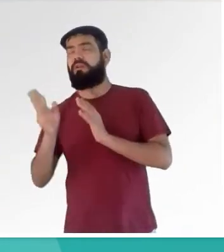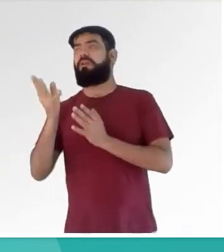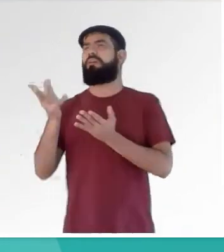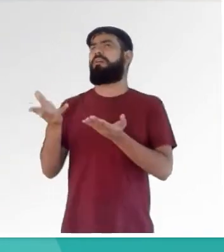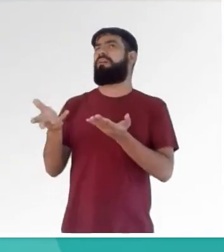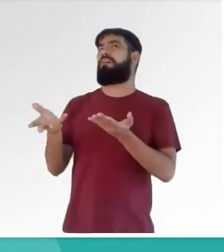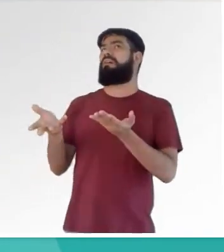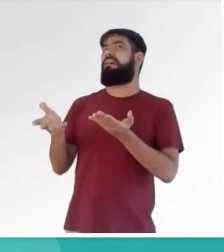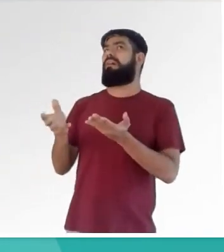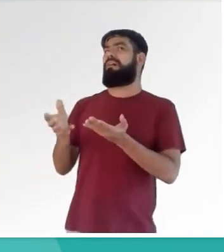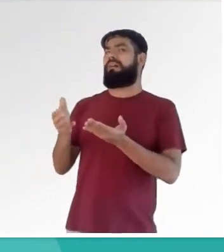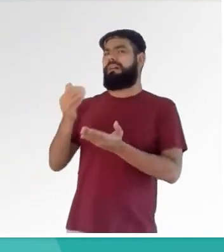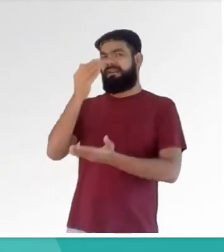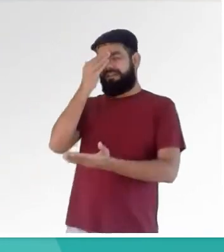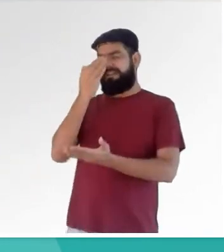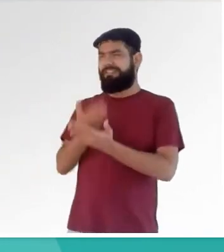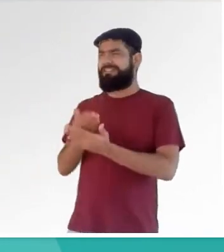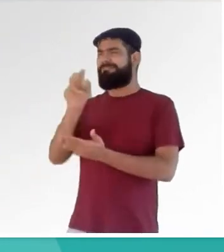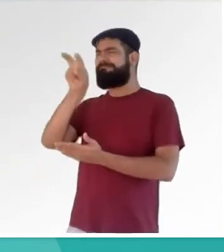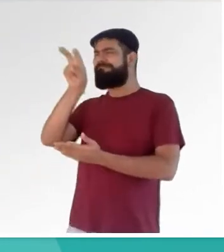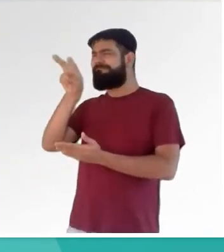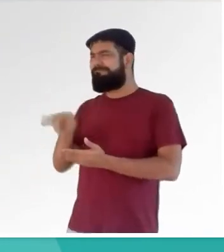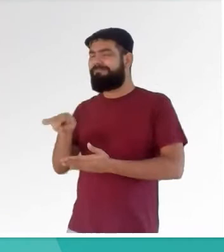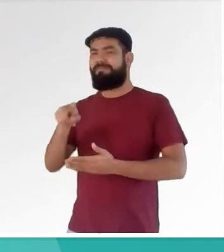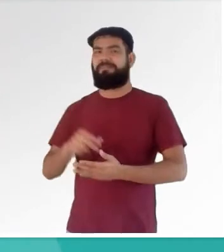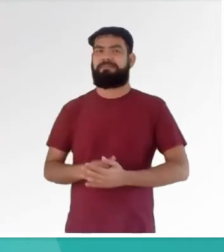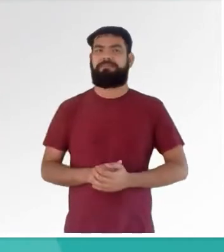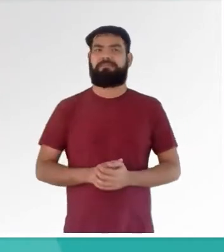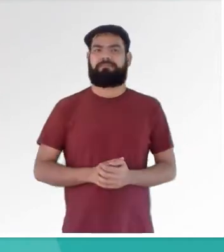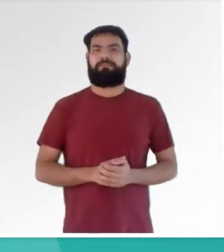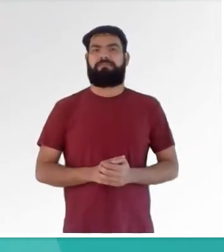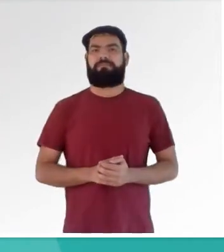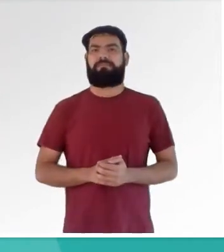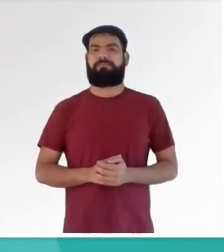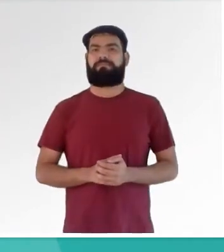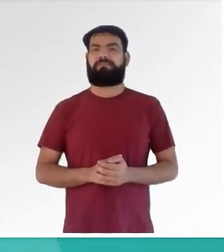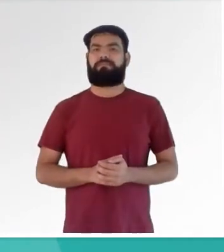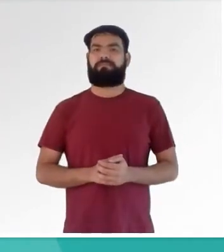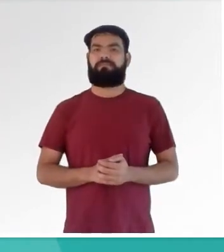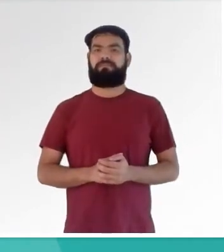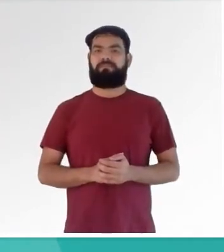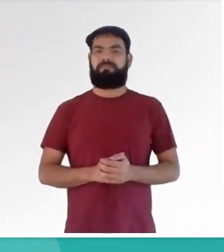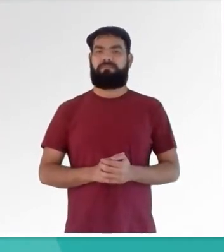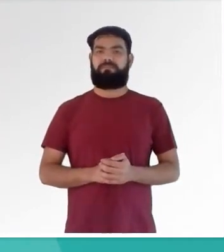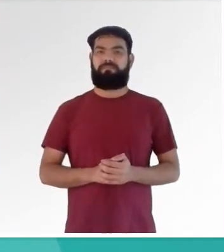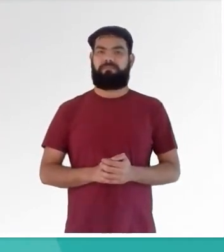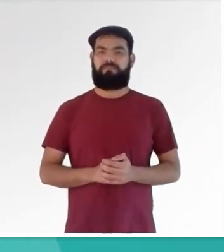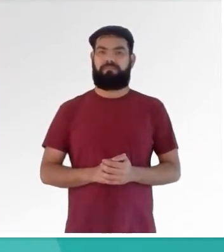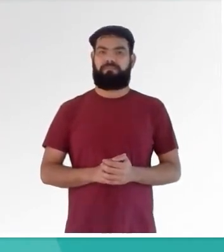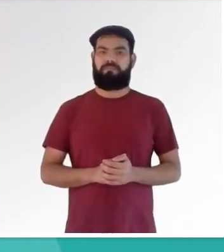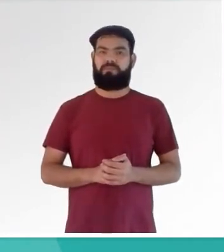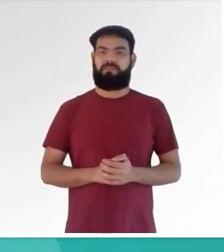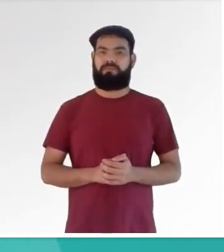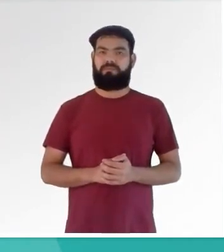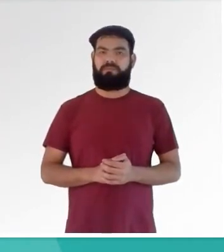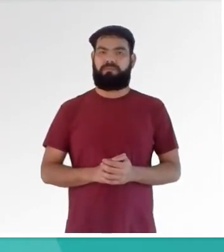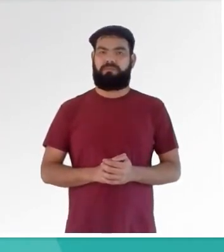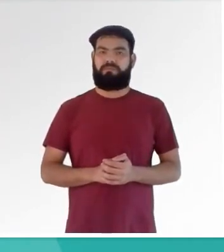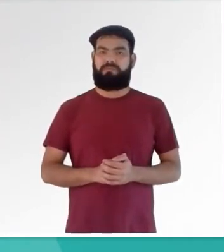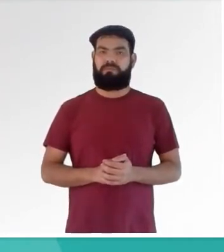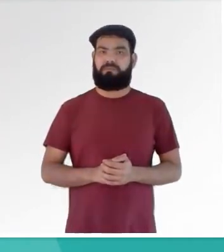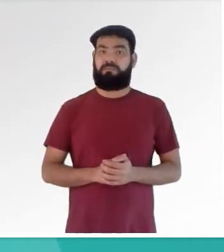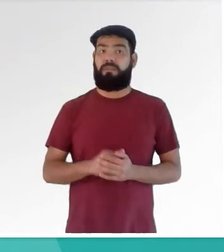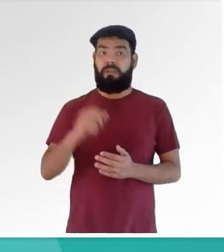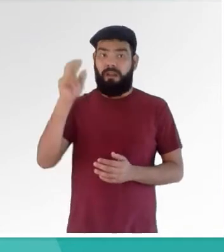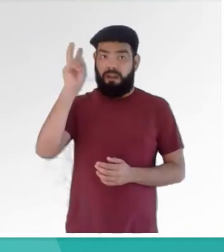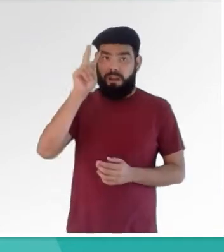crença em que as pessoas, né, nós, seres humanos que temos religião, lembrando aqui